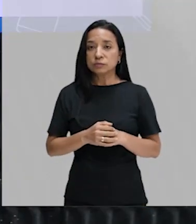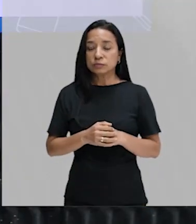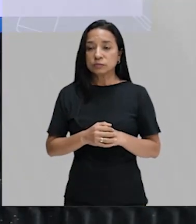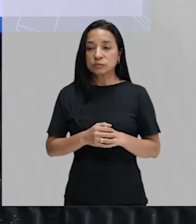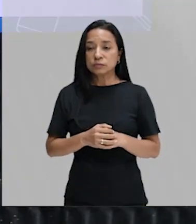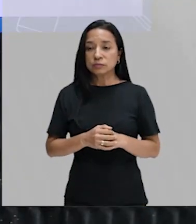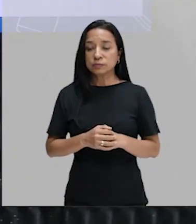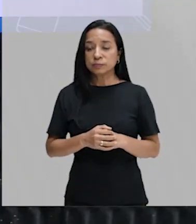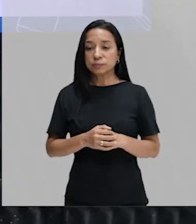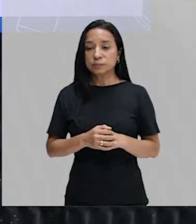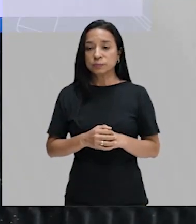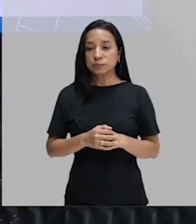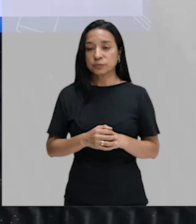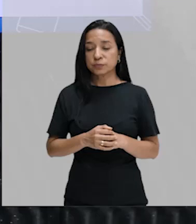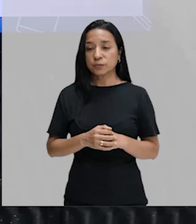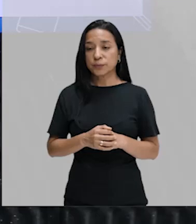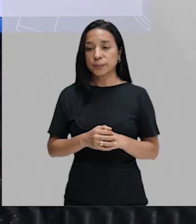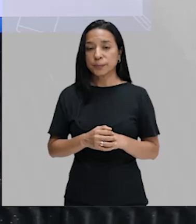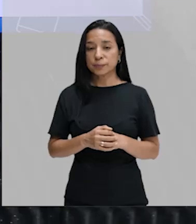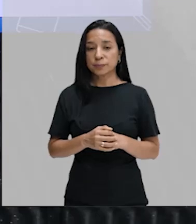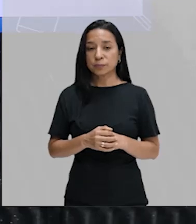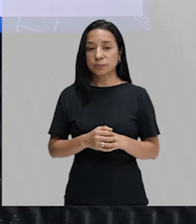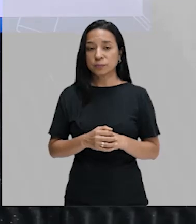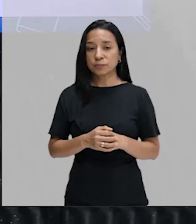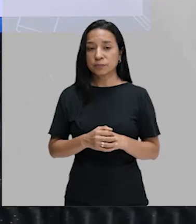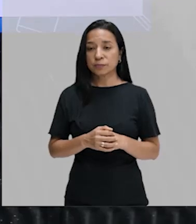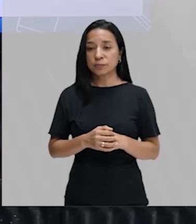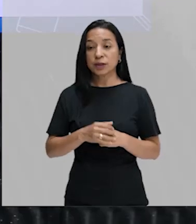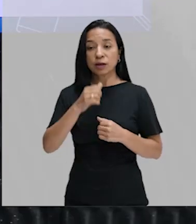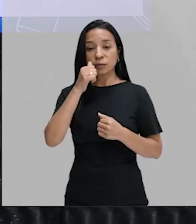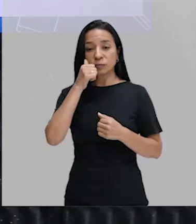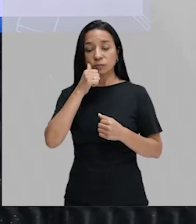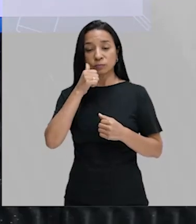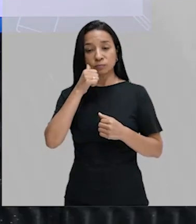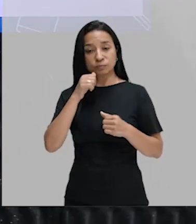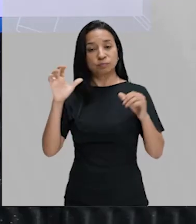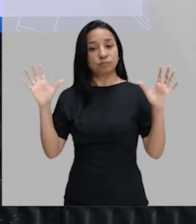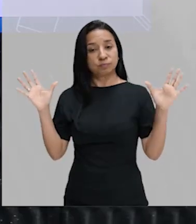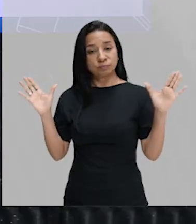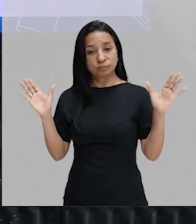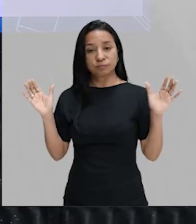denominado pelos cromossomos Z e W, sendo as fêmeas